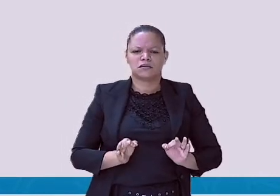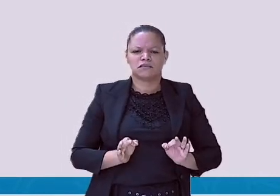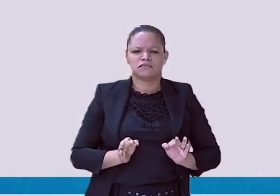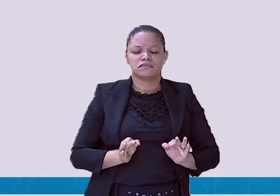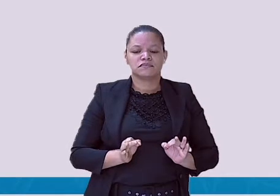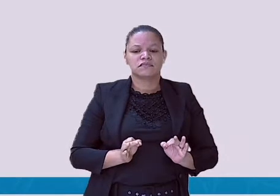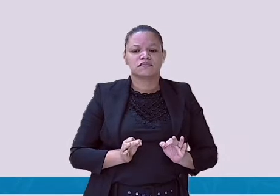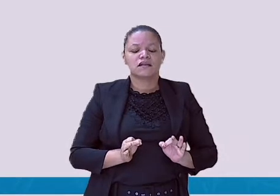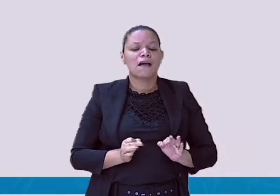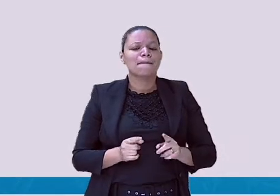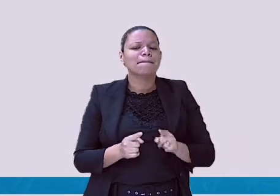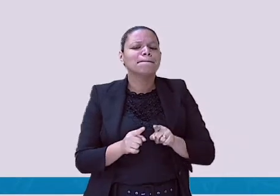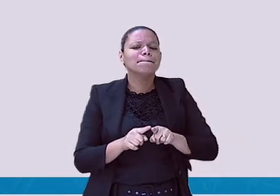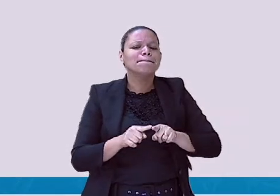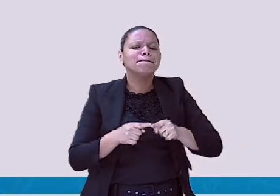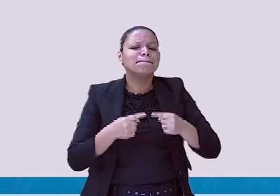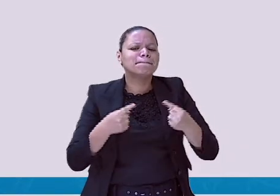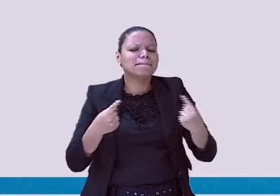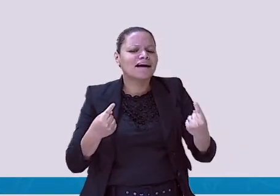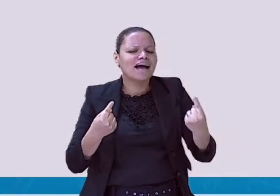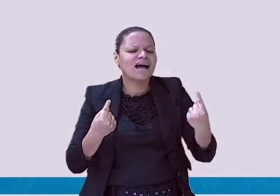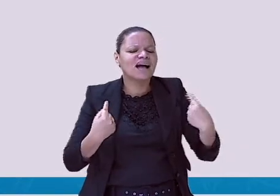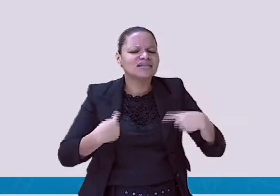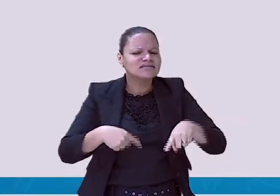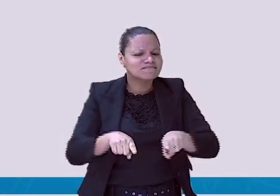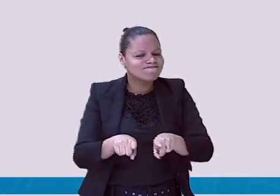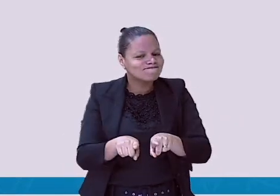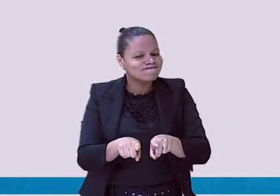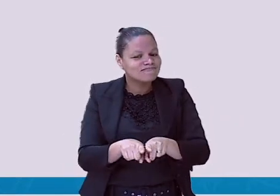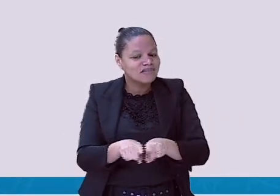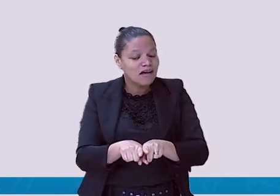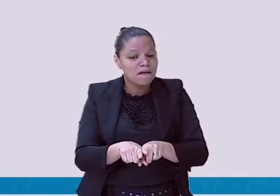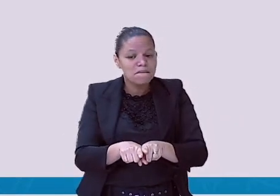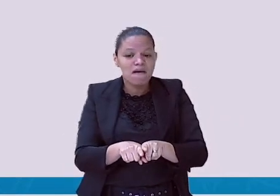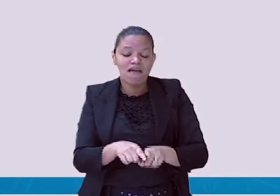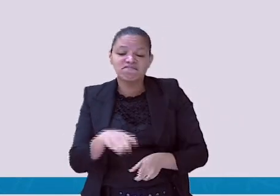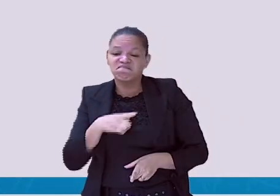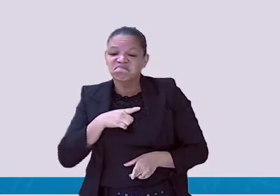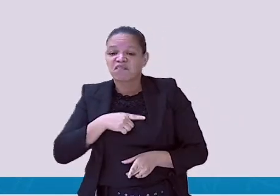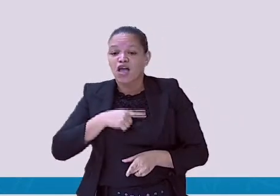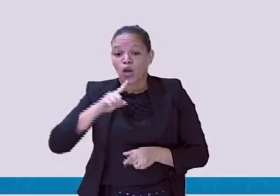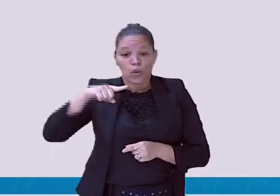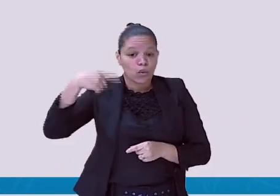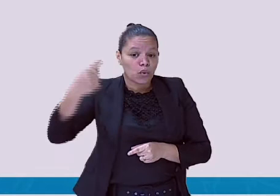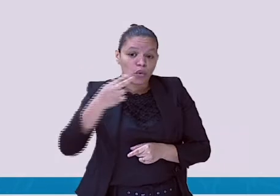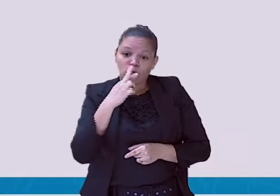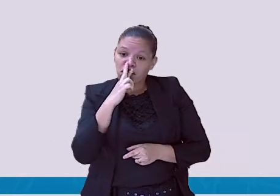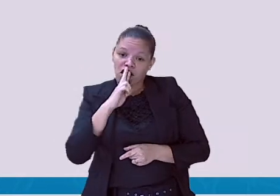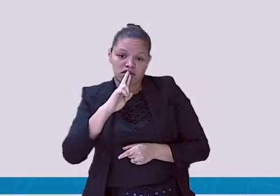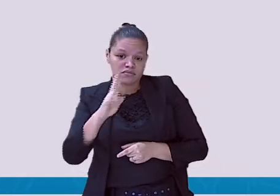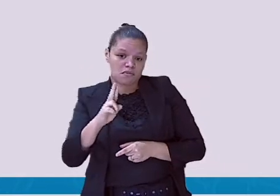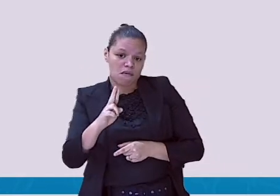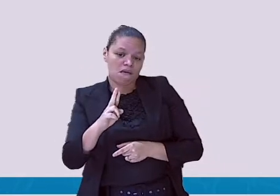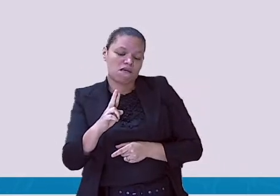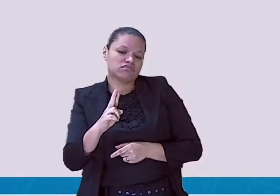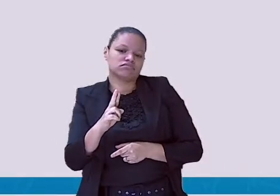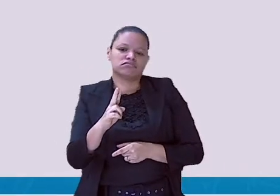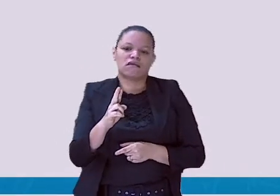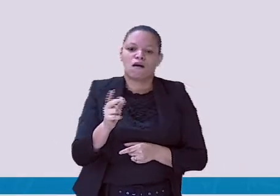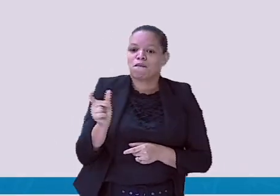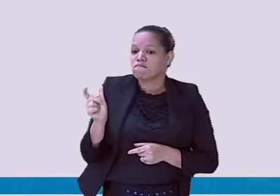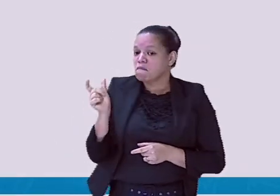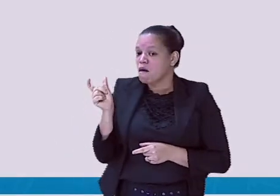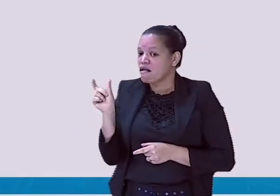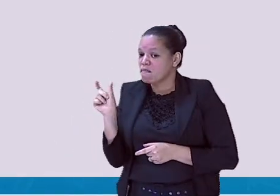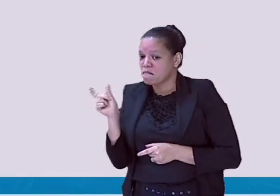que o sentido seja o mesmo, você acertou a questão. Tarefa de